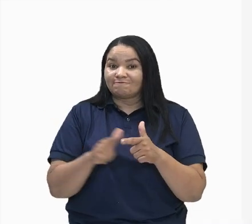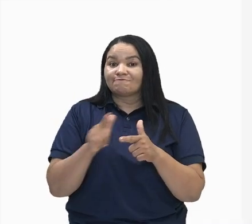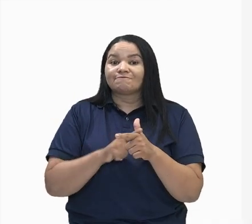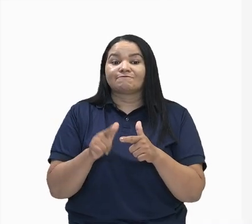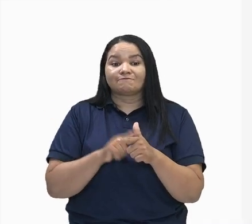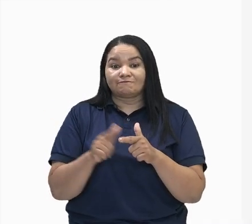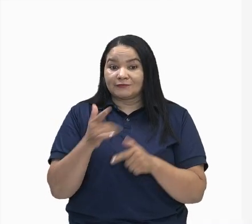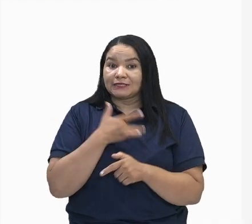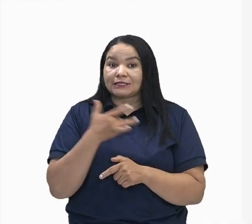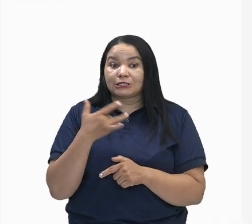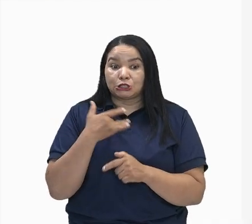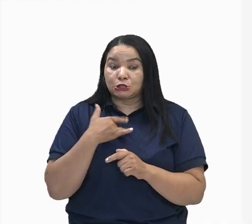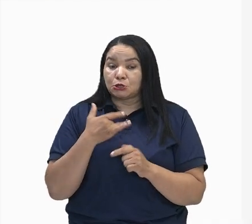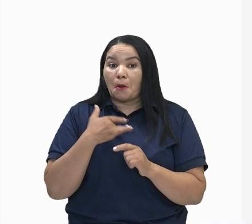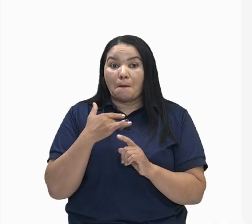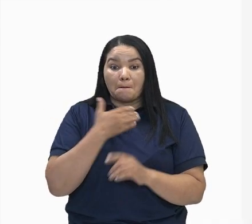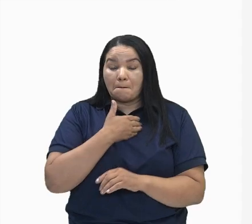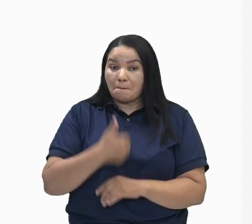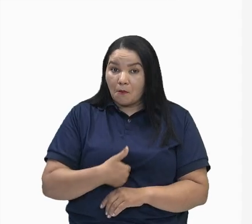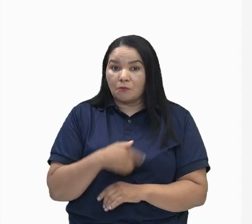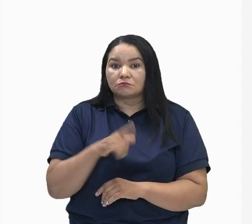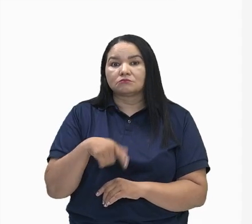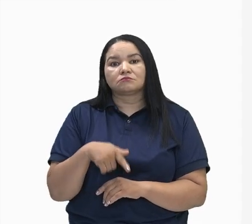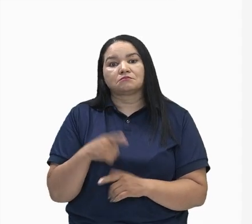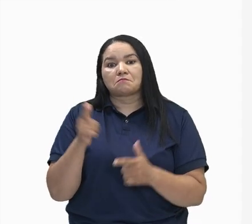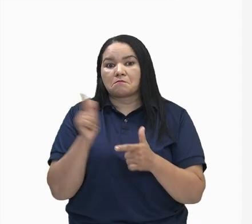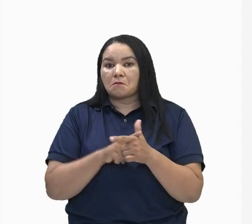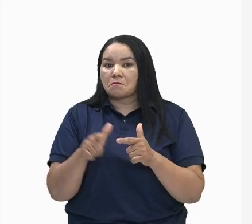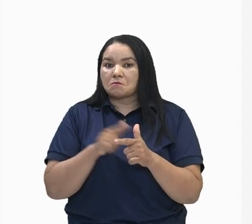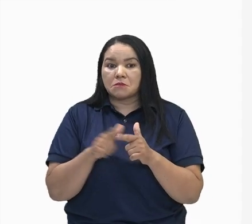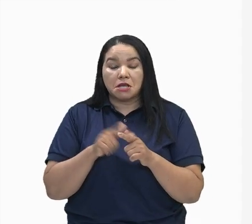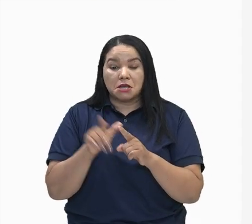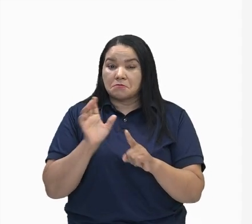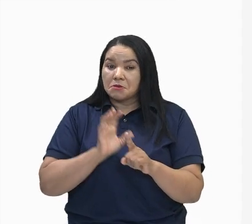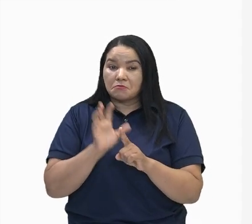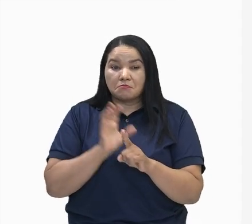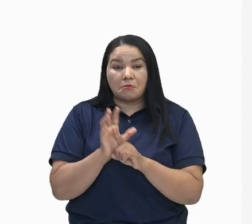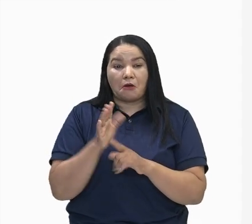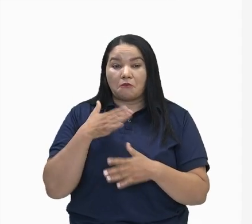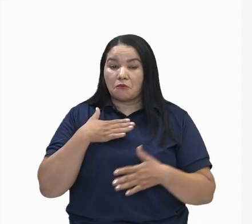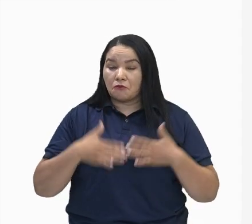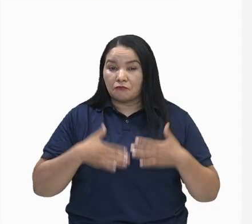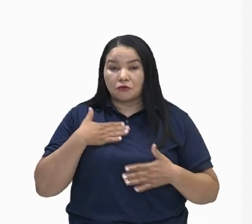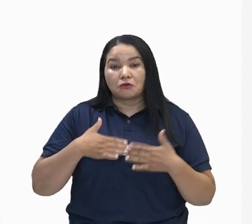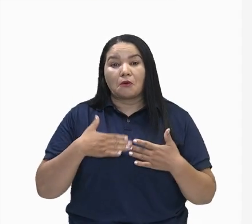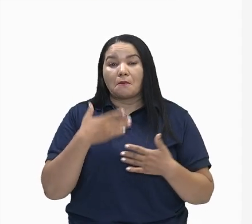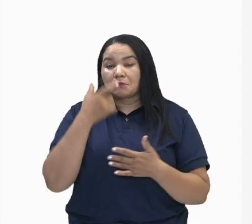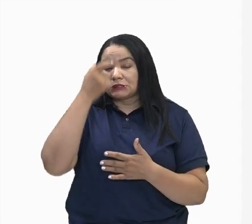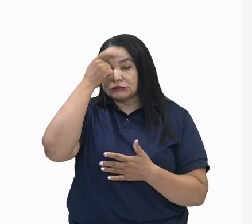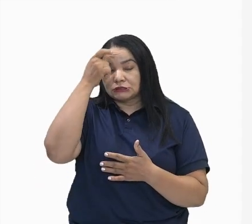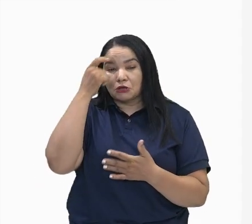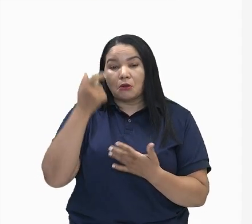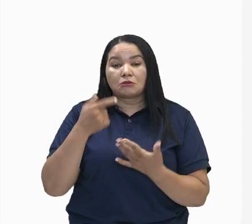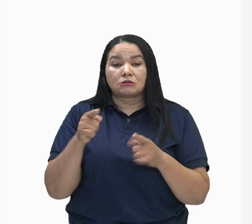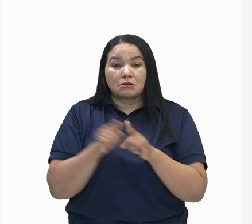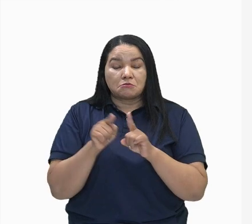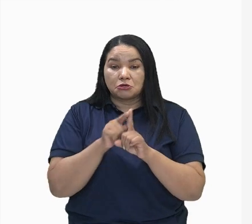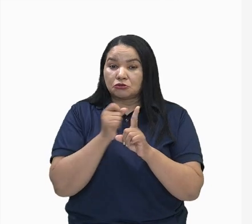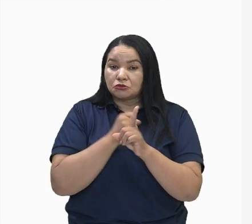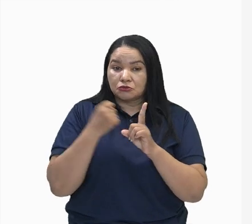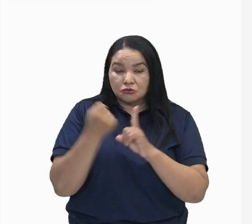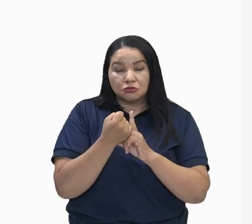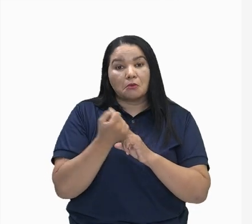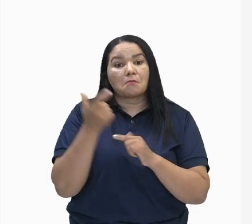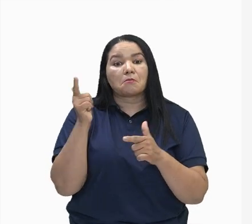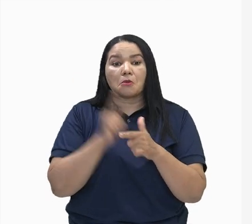saúde pública, inclusive, que traz uma série de impactos físicos, psicológicos e sociais para a